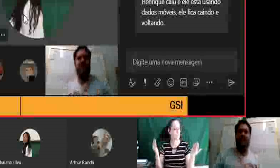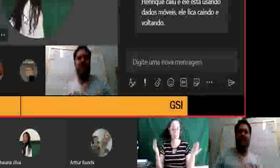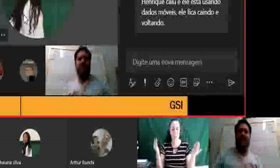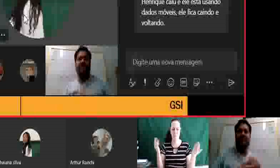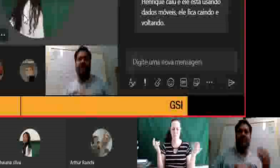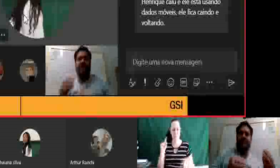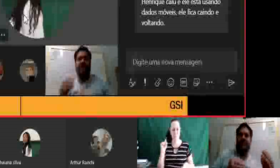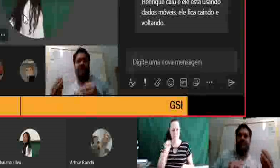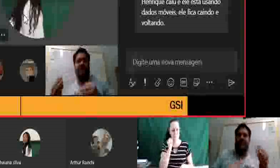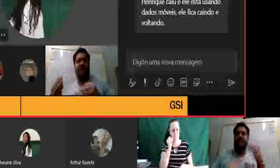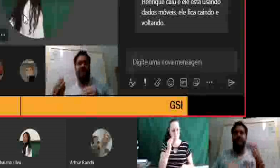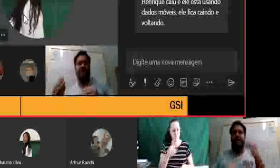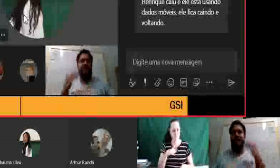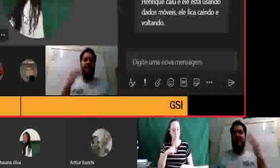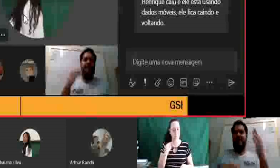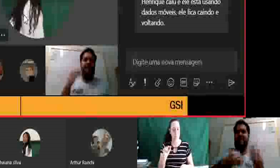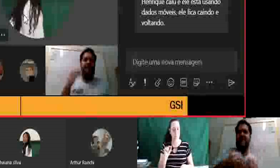bem nomes como